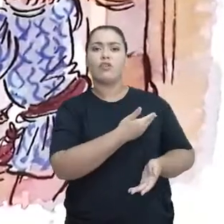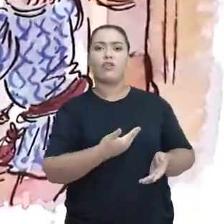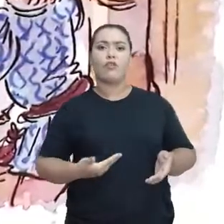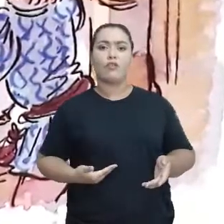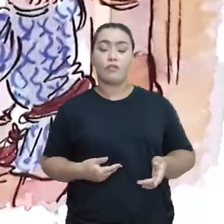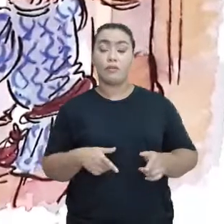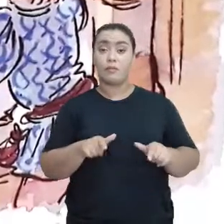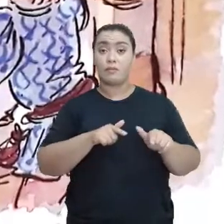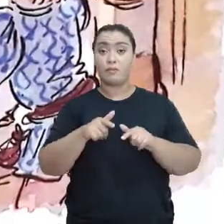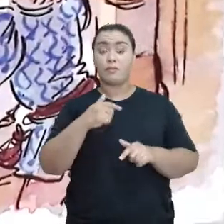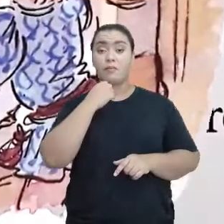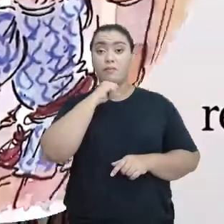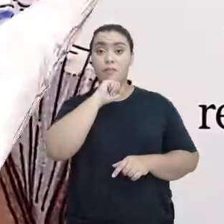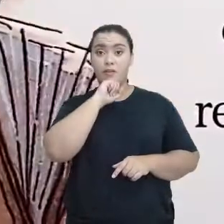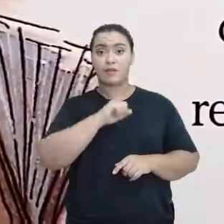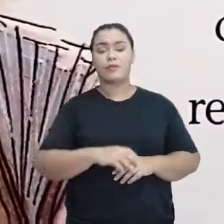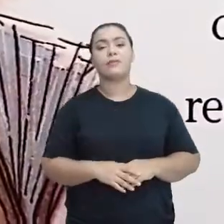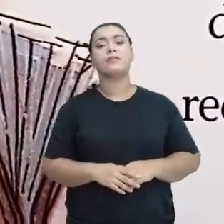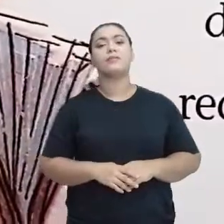pai trabalhava.